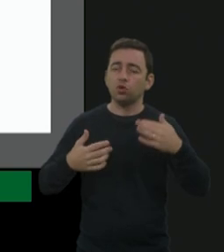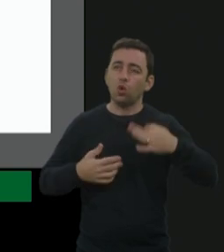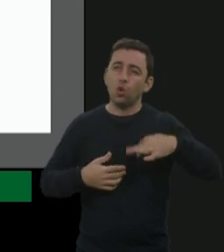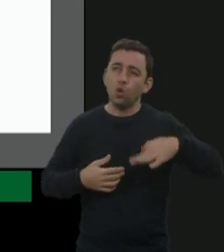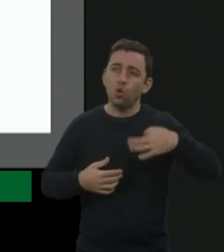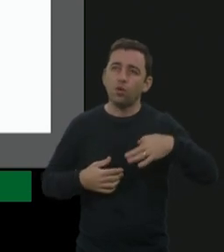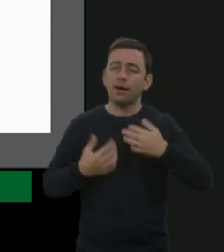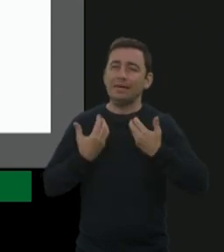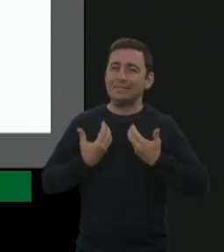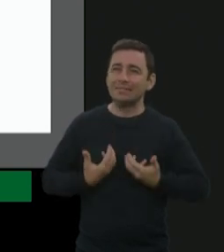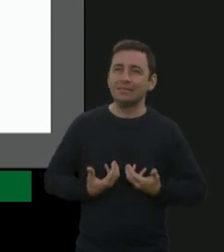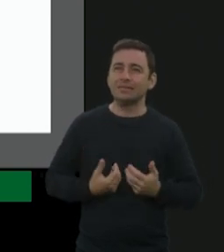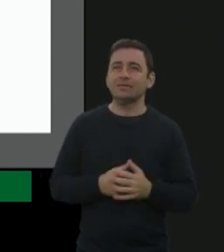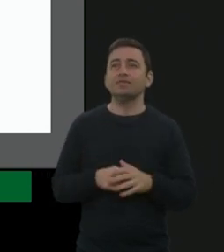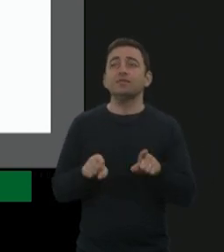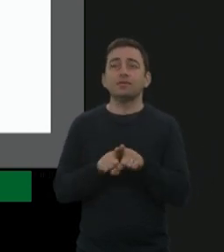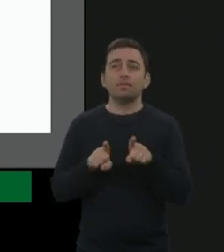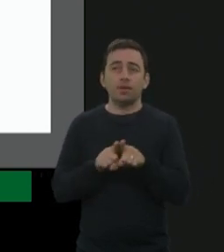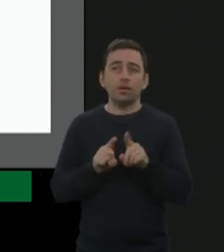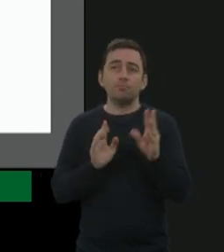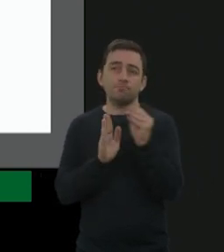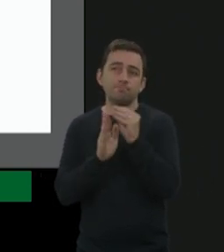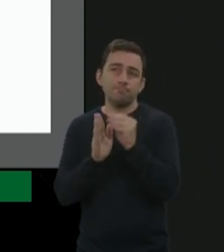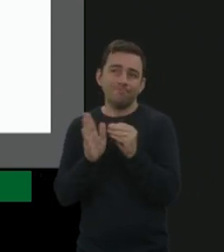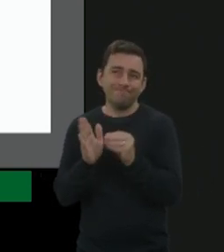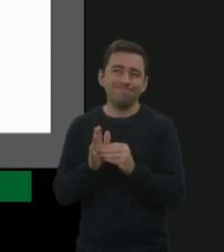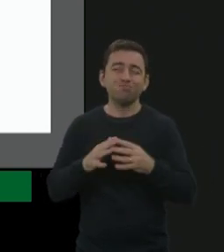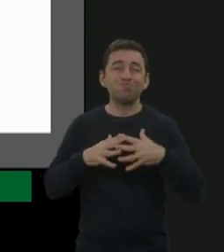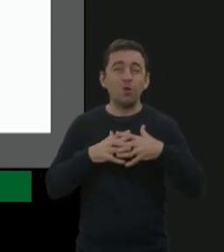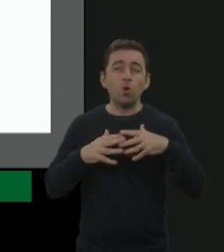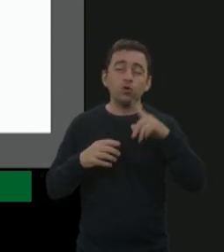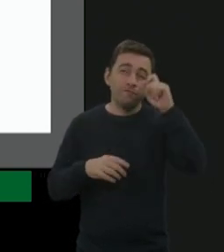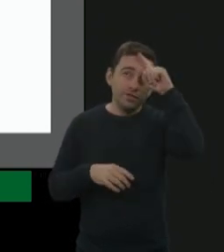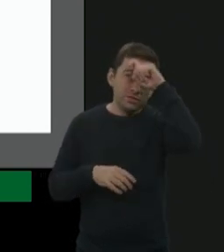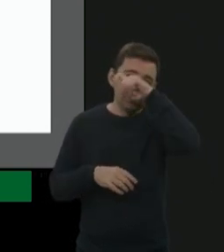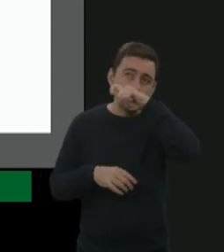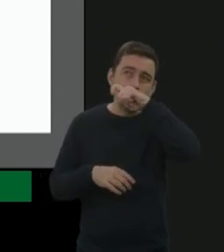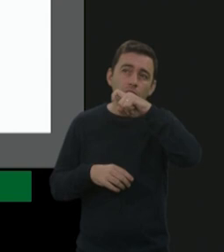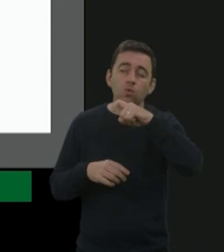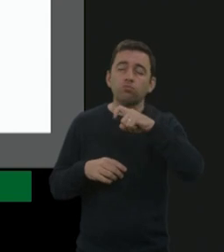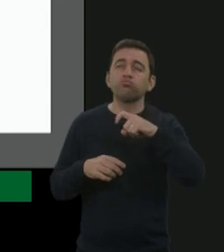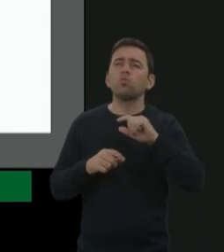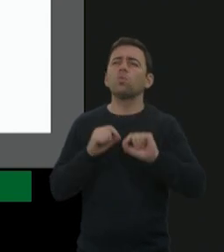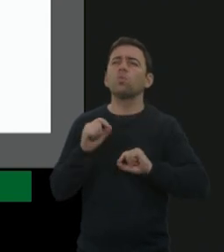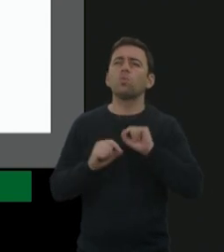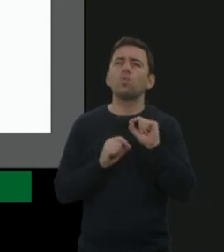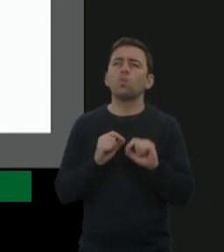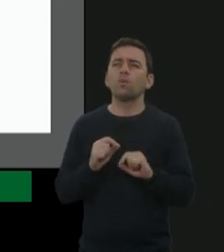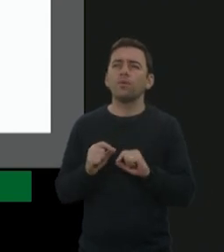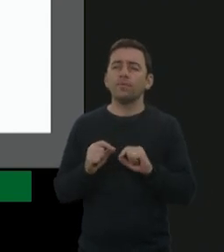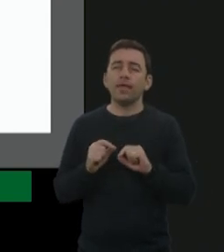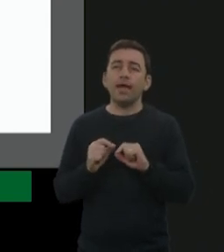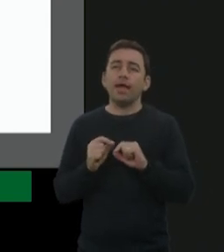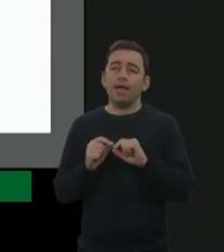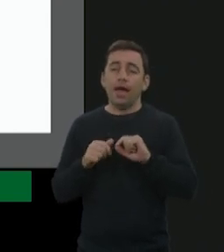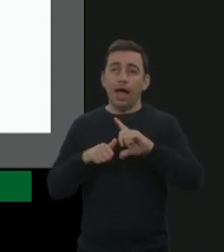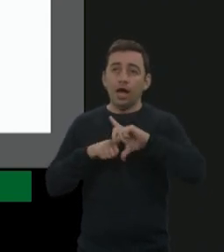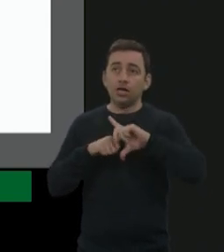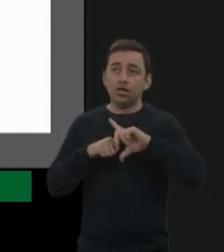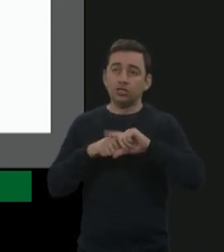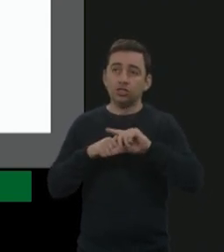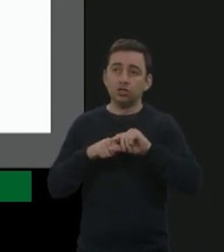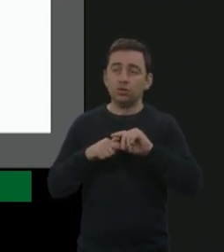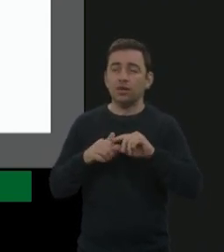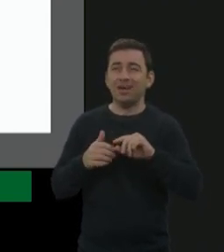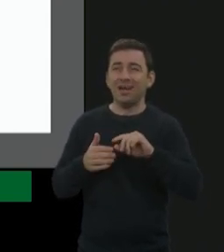E eles também colocam as complicações. Então, dentro desse processo de complicação, esse artigo, que é inovador, ele